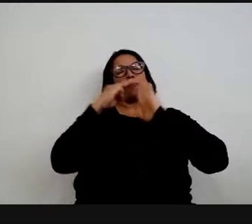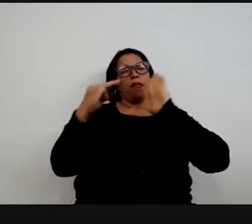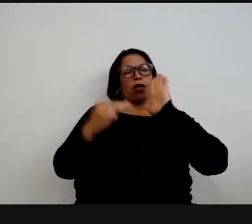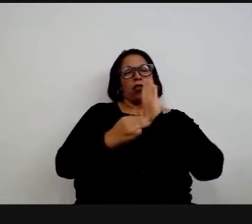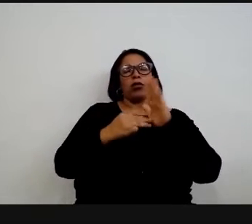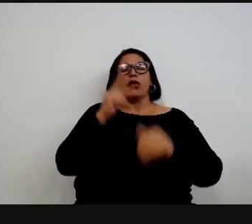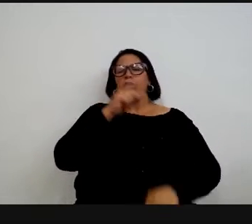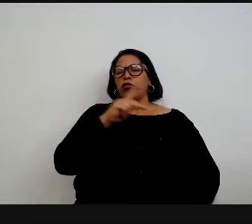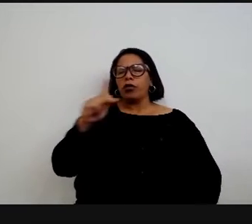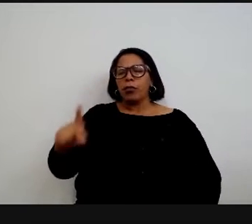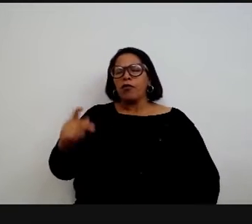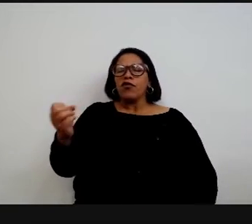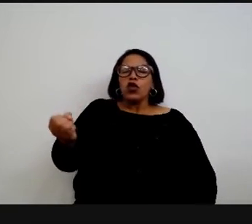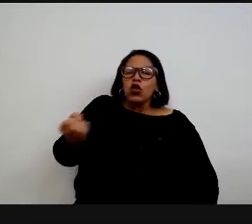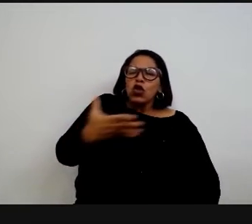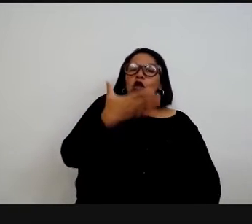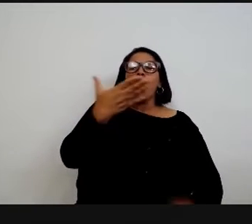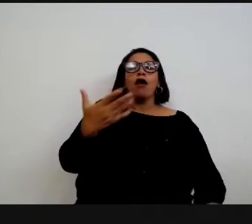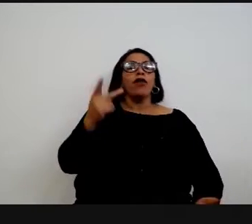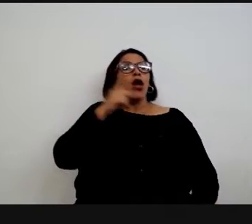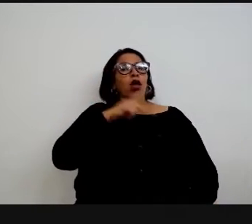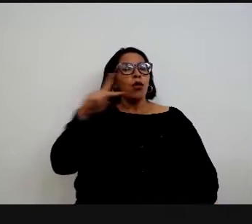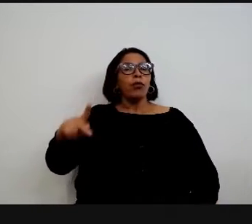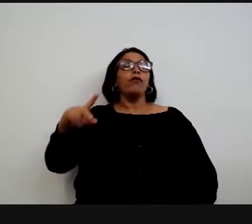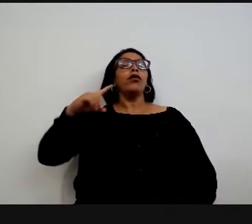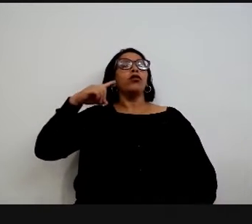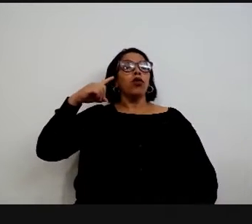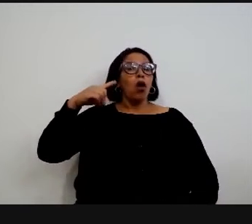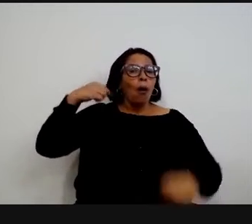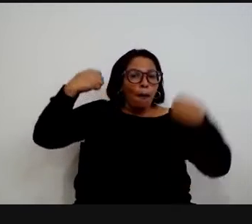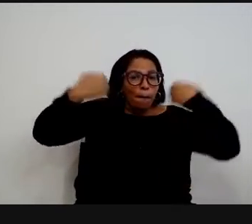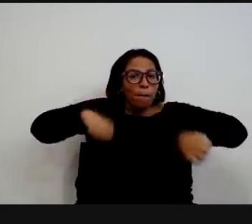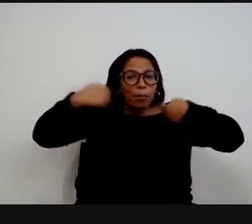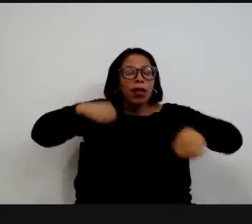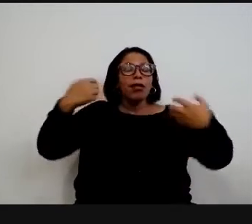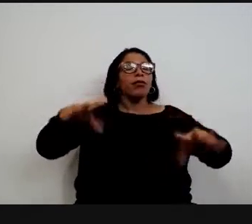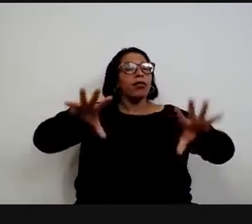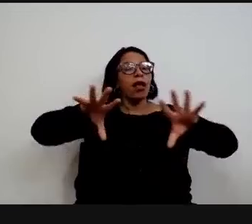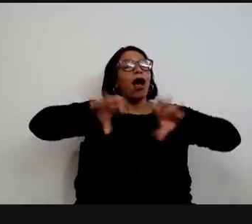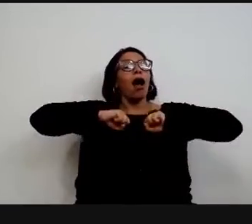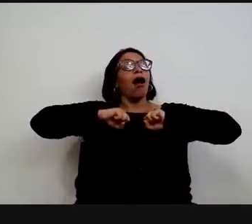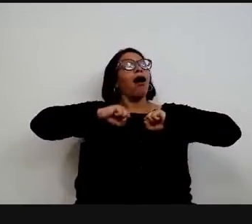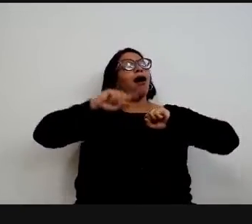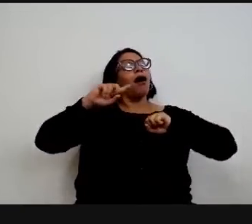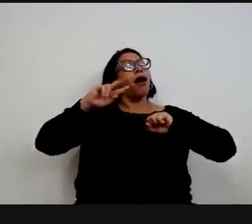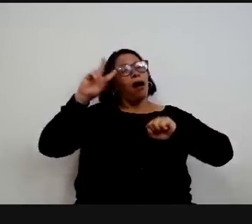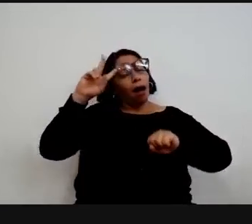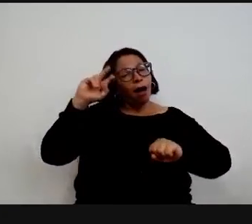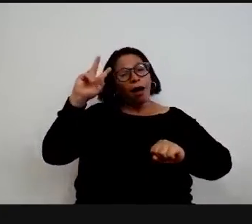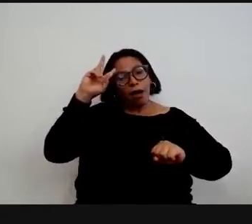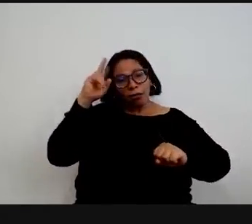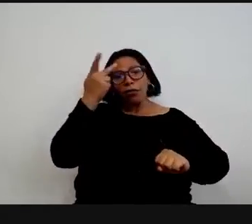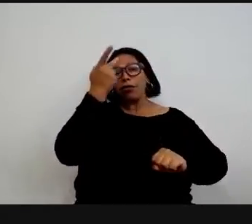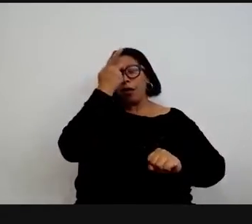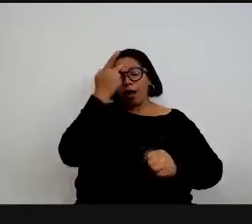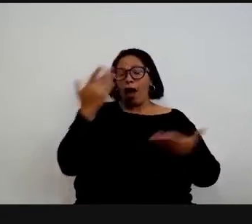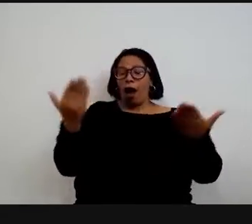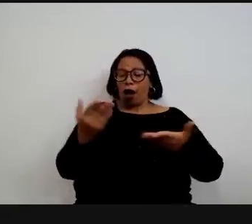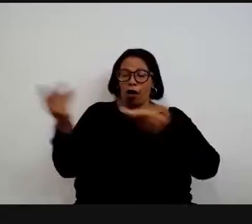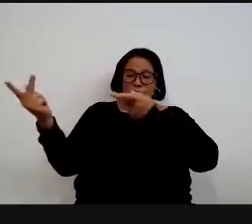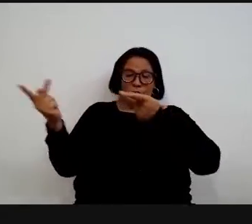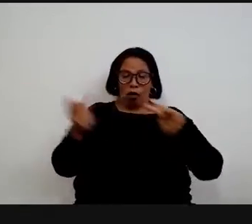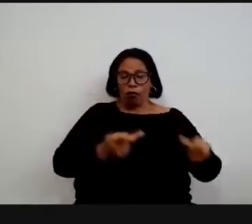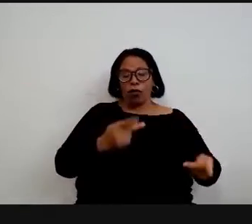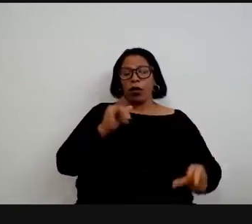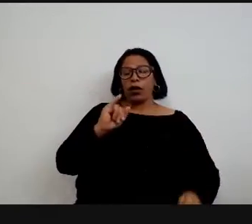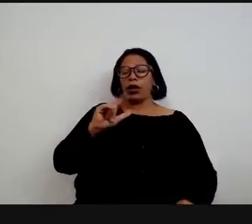assim para os docentes, e o professor ele precisa estar preparado para isso, né? Agora eu fui convidada, né,